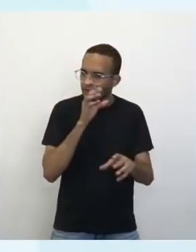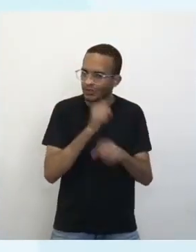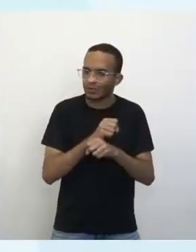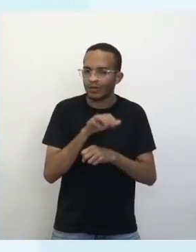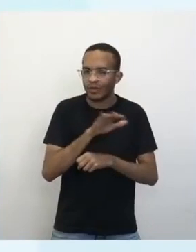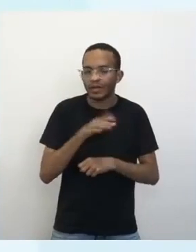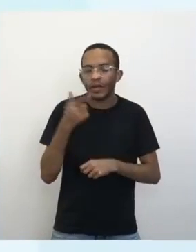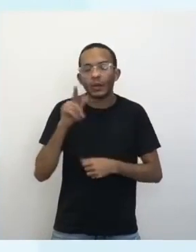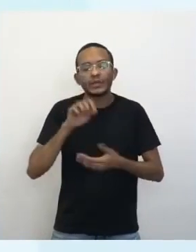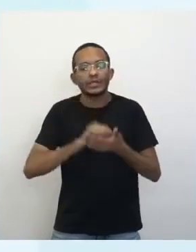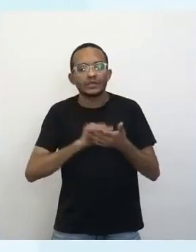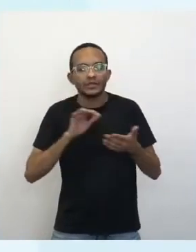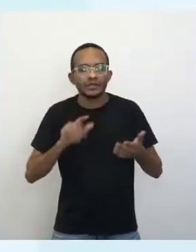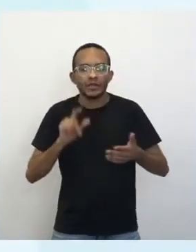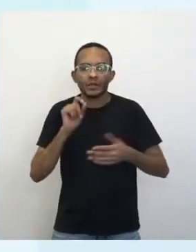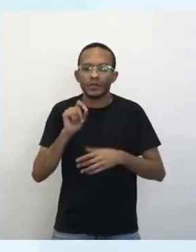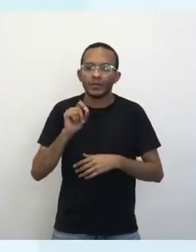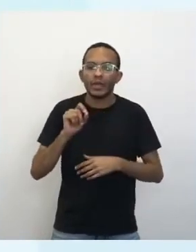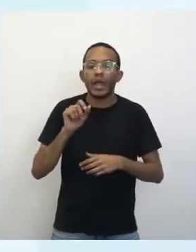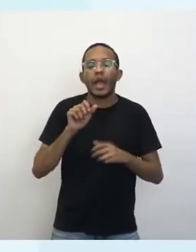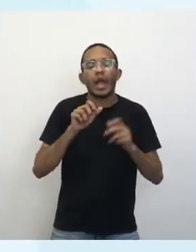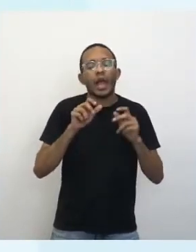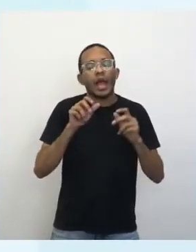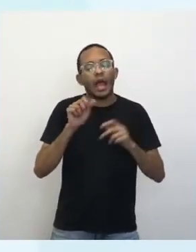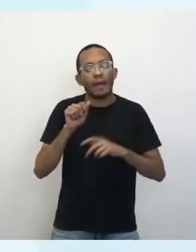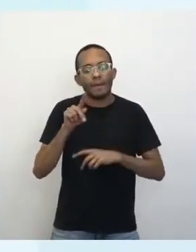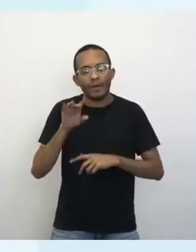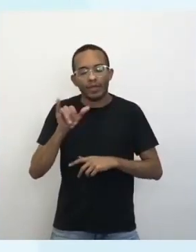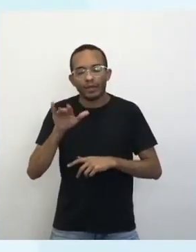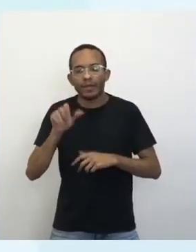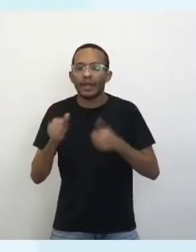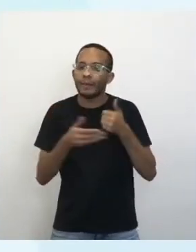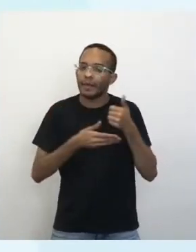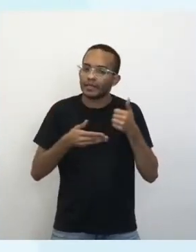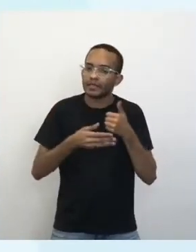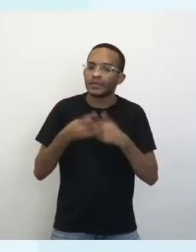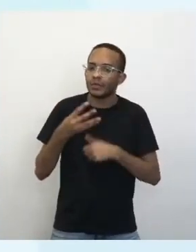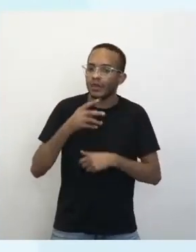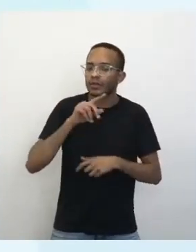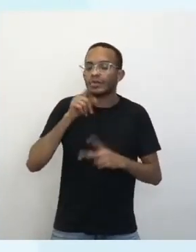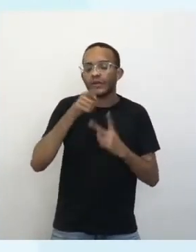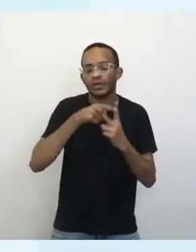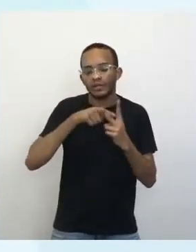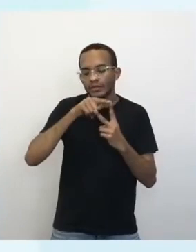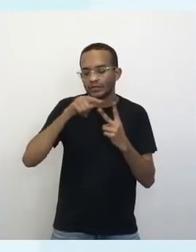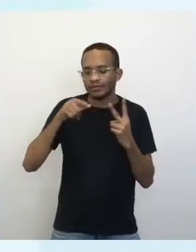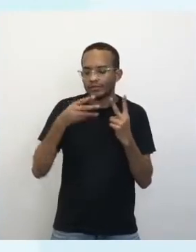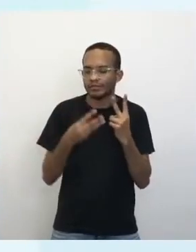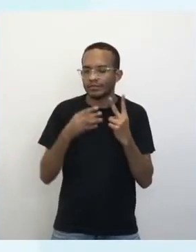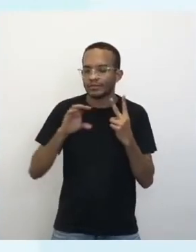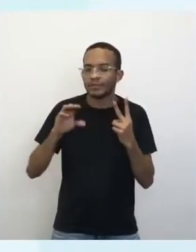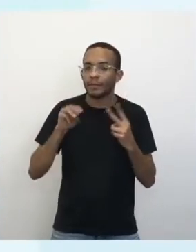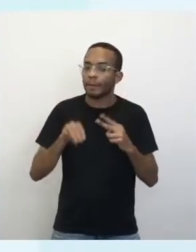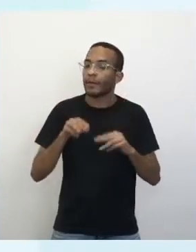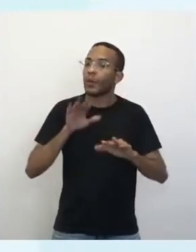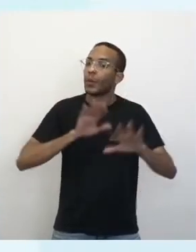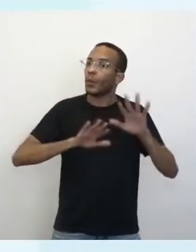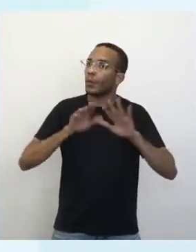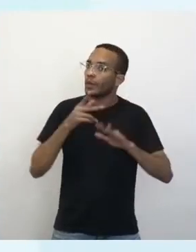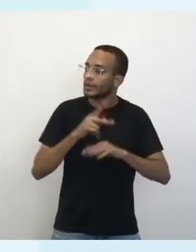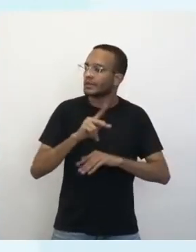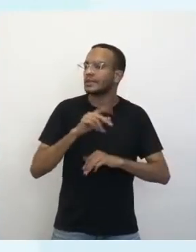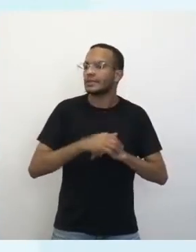na atividade anterior a apótema da base, que deu 4 raiz de 3 centímetros. Cuidado aqui,